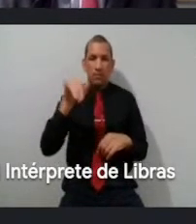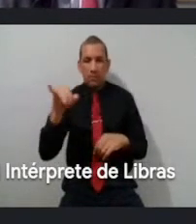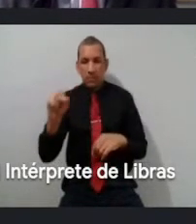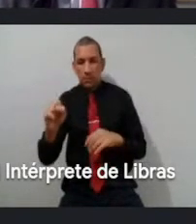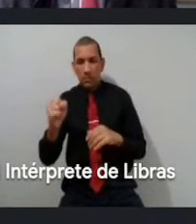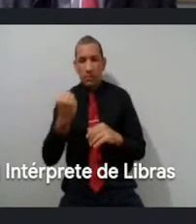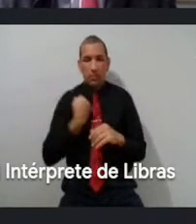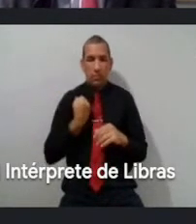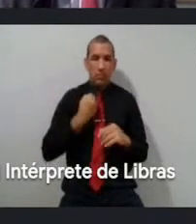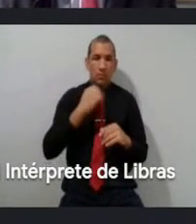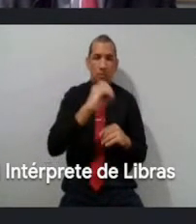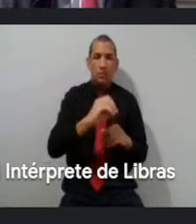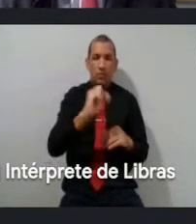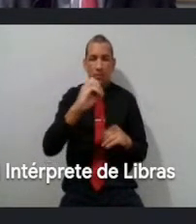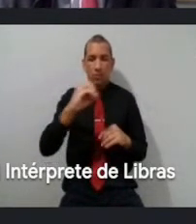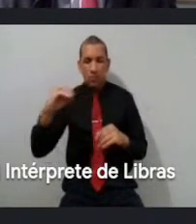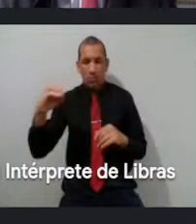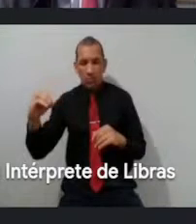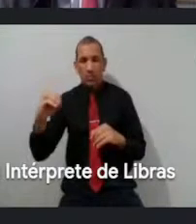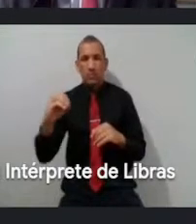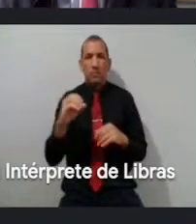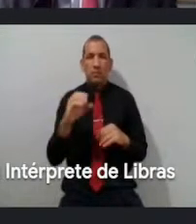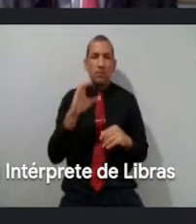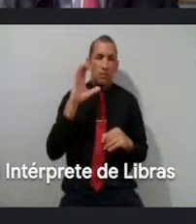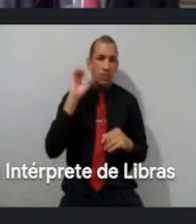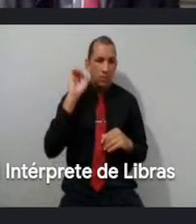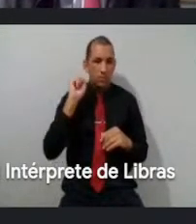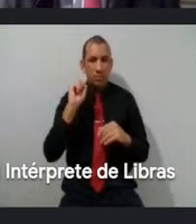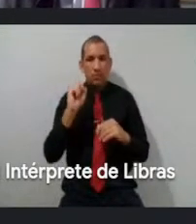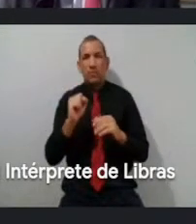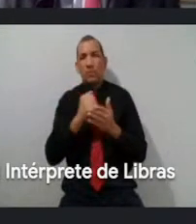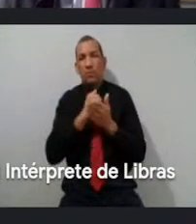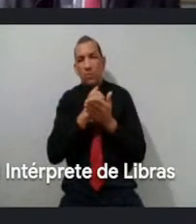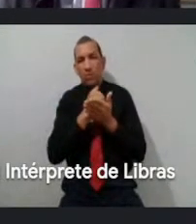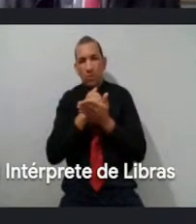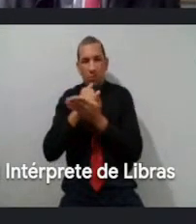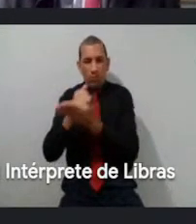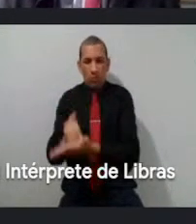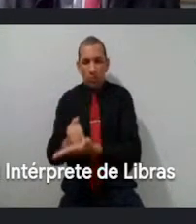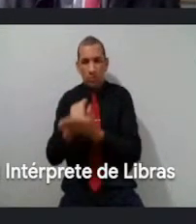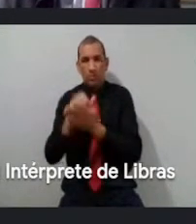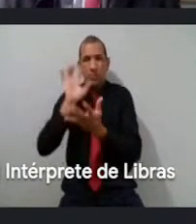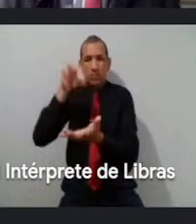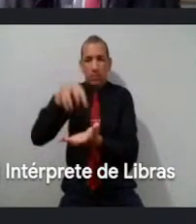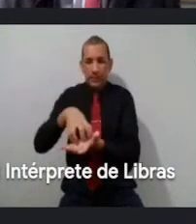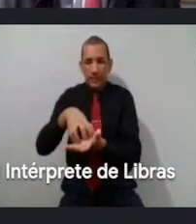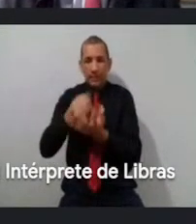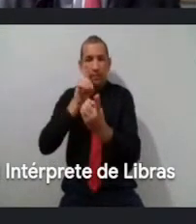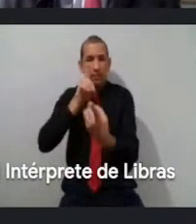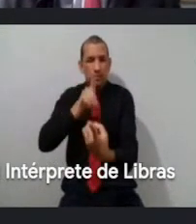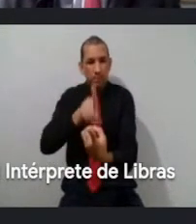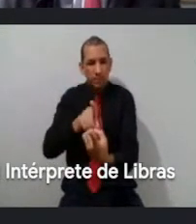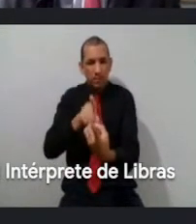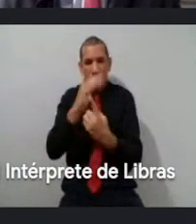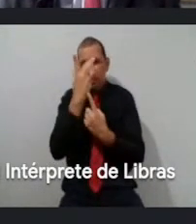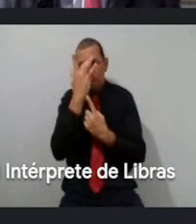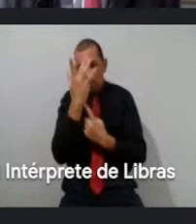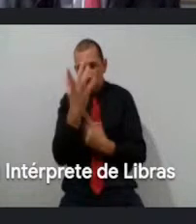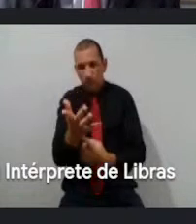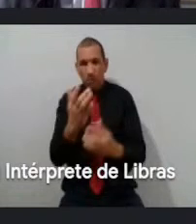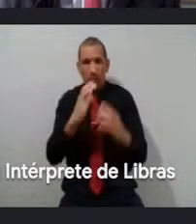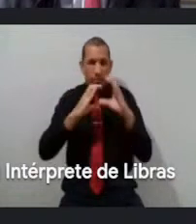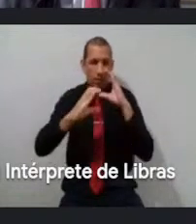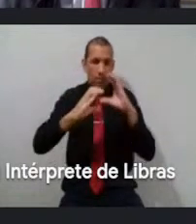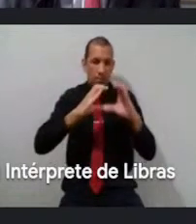se deu o número 0800 da ouvidoria para uso compartilhado com a central de atendimento essa medida facilitará a